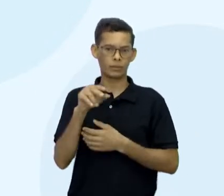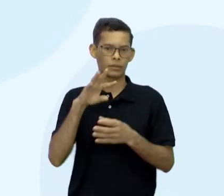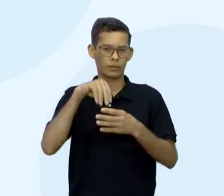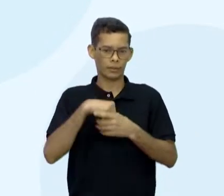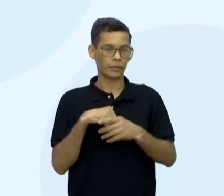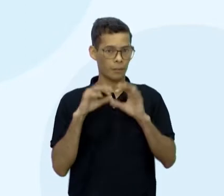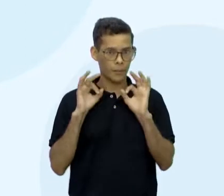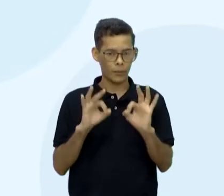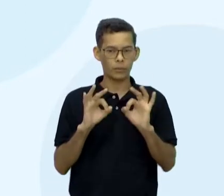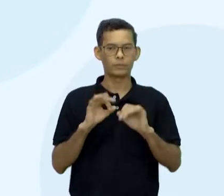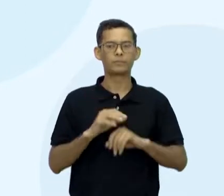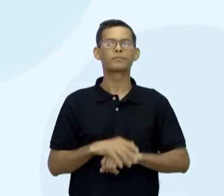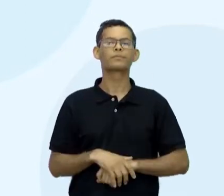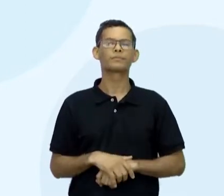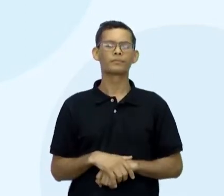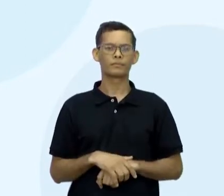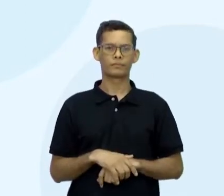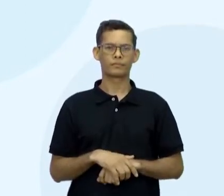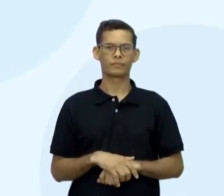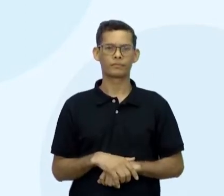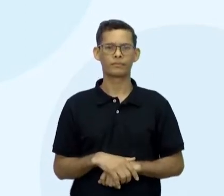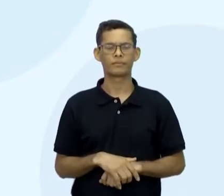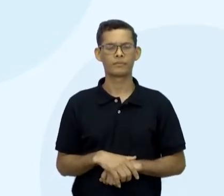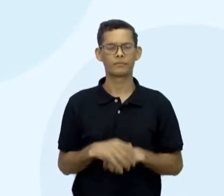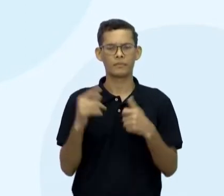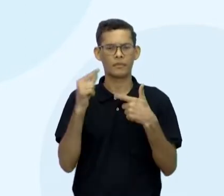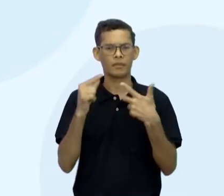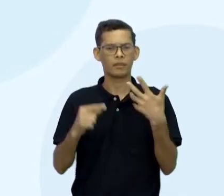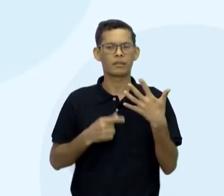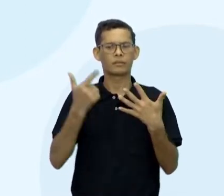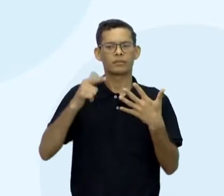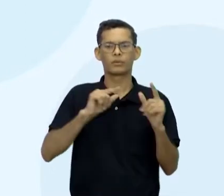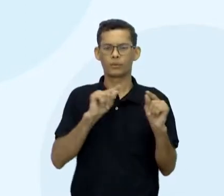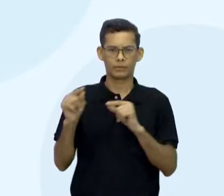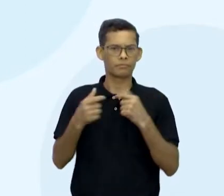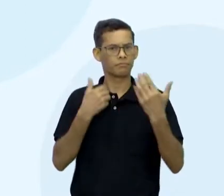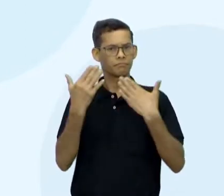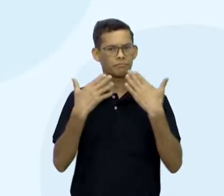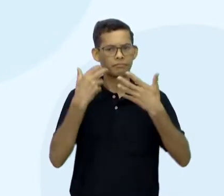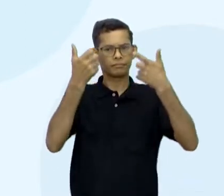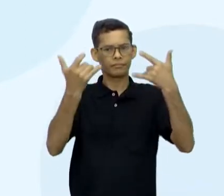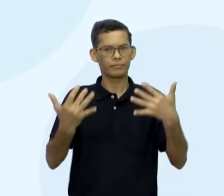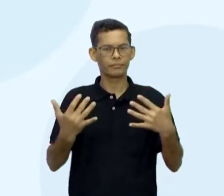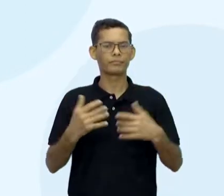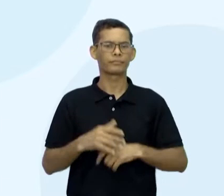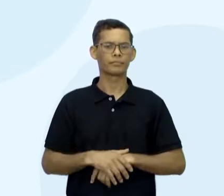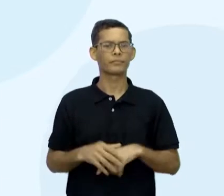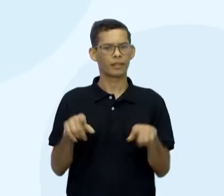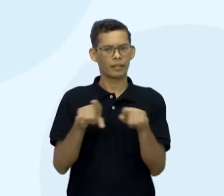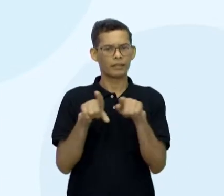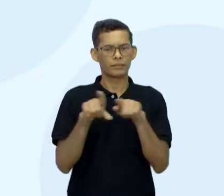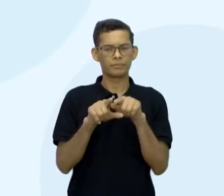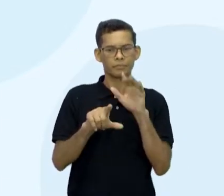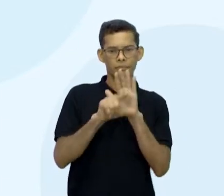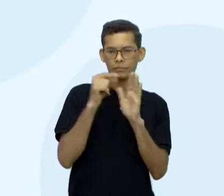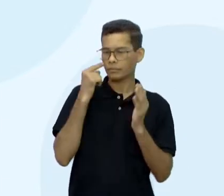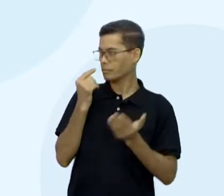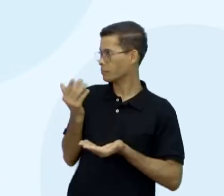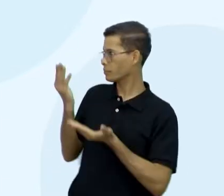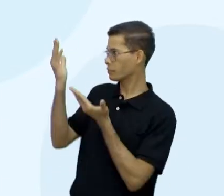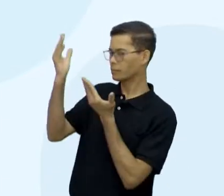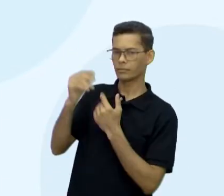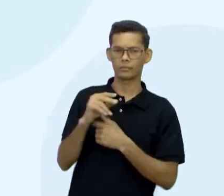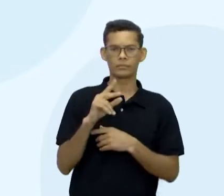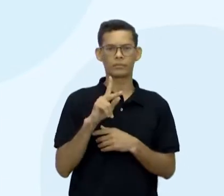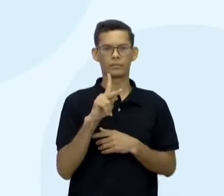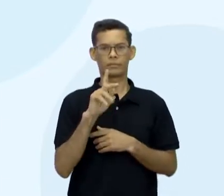gravitação universal. Beleza? Quem vai falar, Gibarina? Para lembrar com eles. Falando da lei de Kepler, também. Das três leis